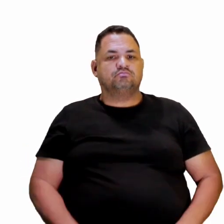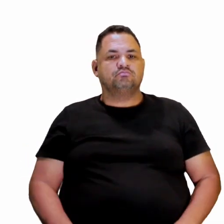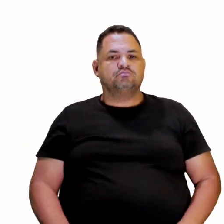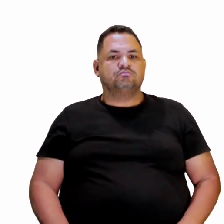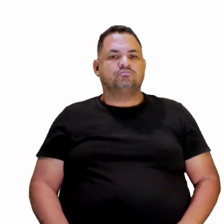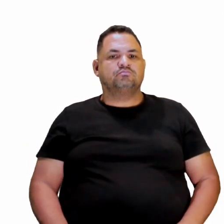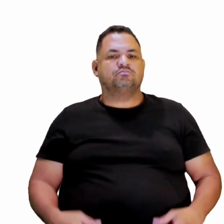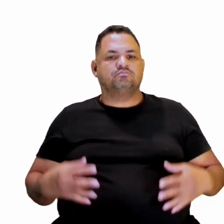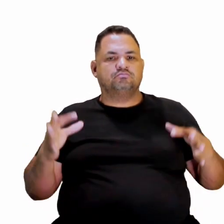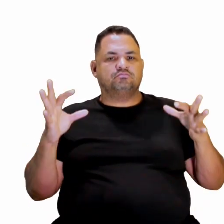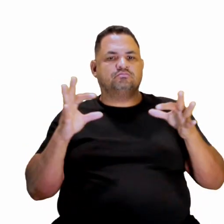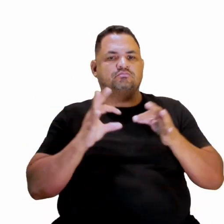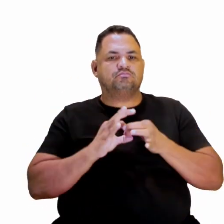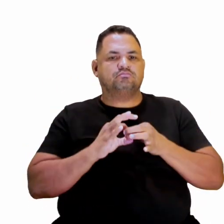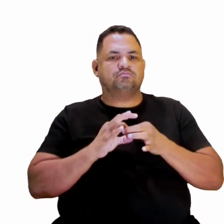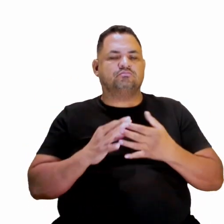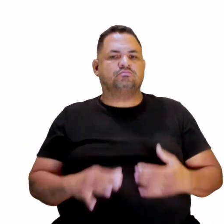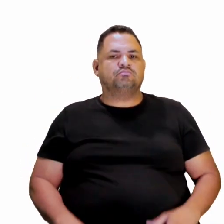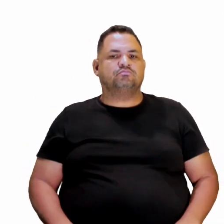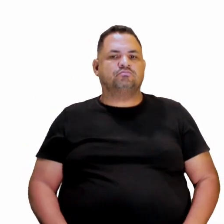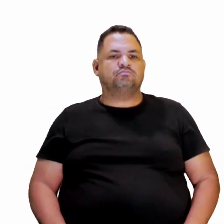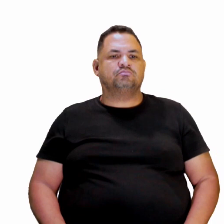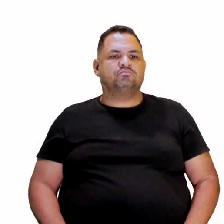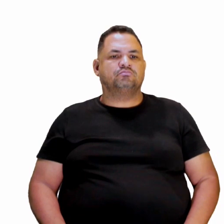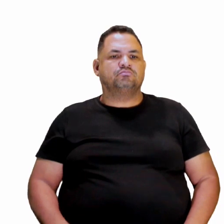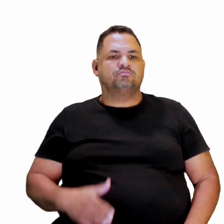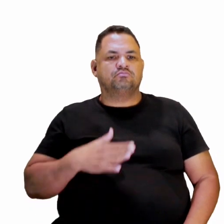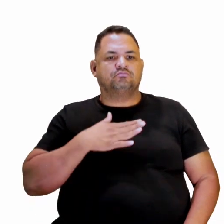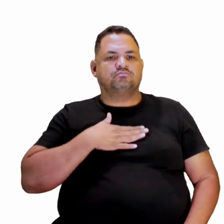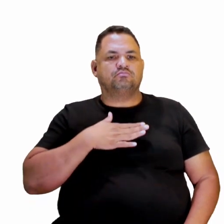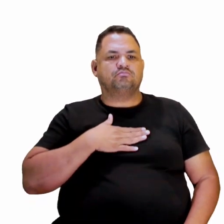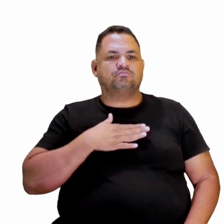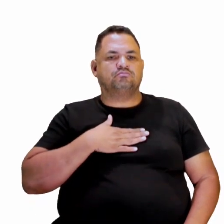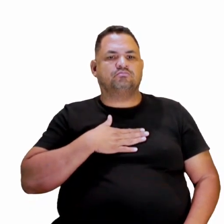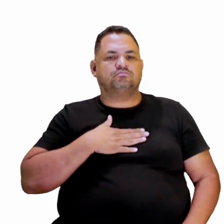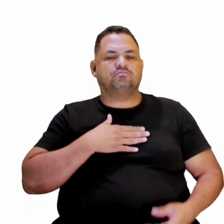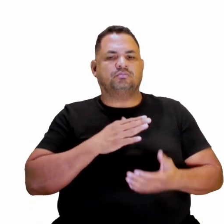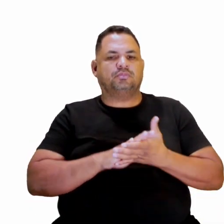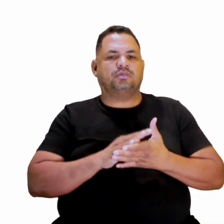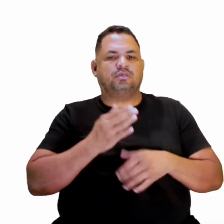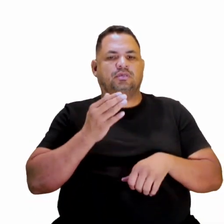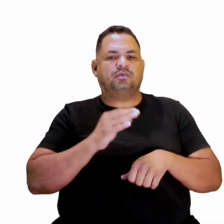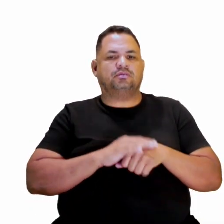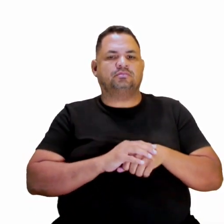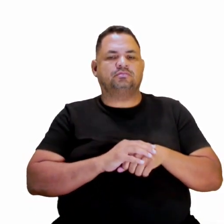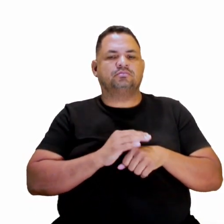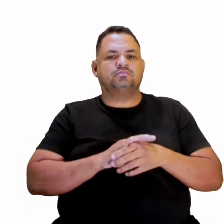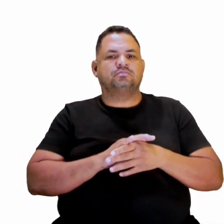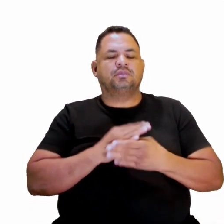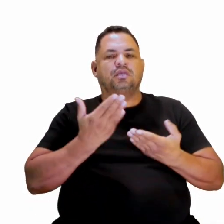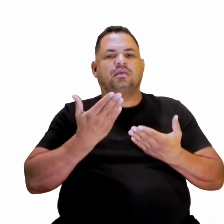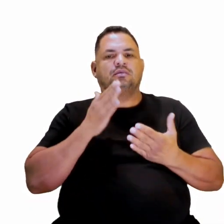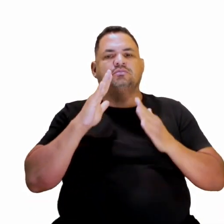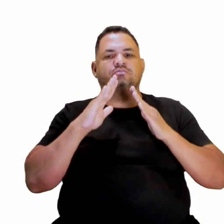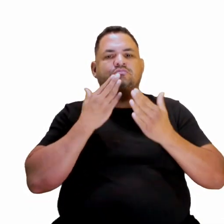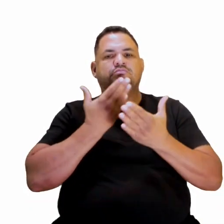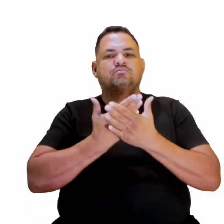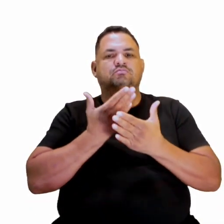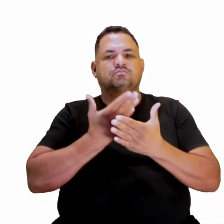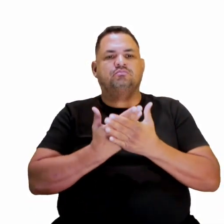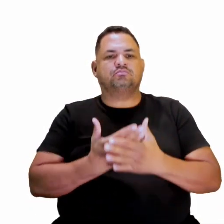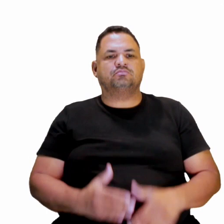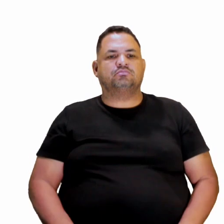ligados to my degree, ou seja, a minha licenciatura. The possibilities are